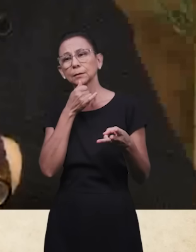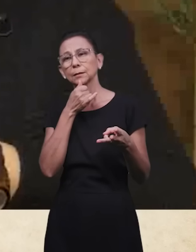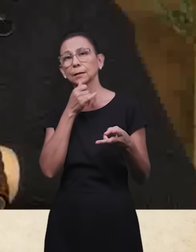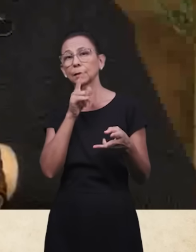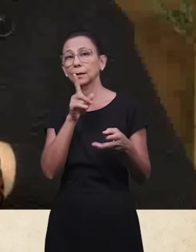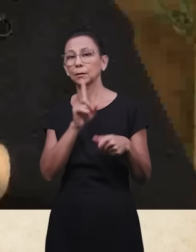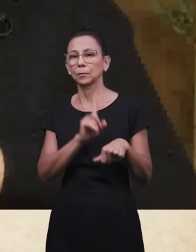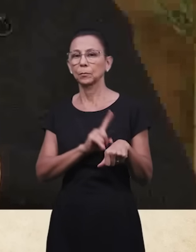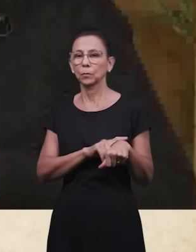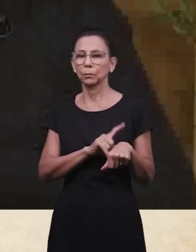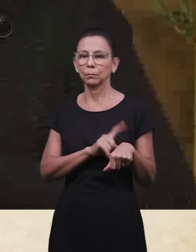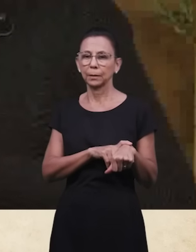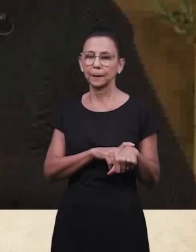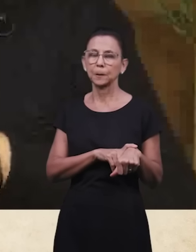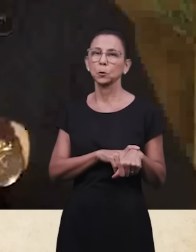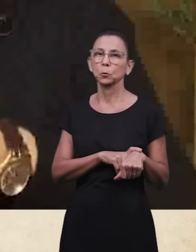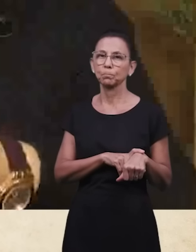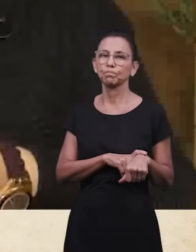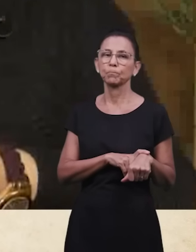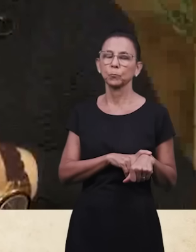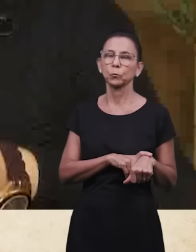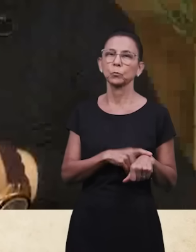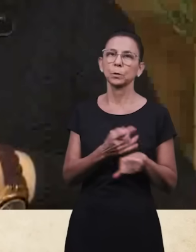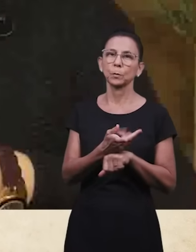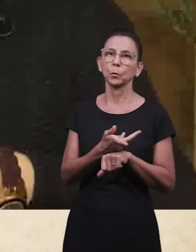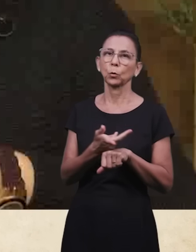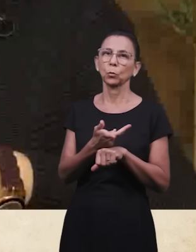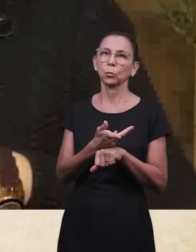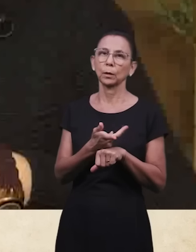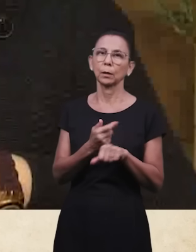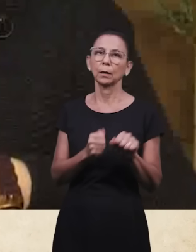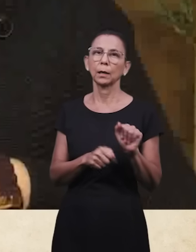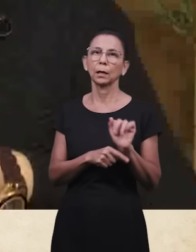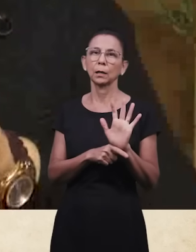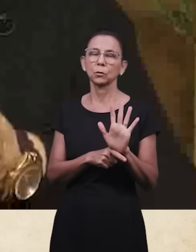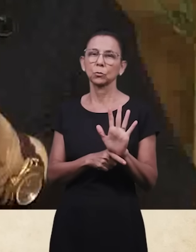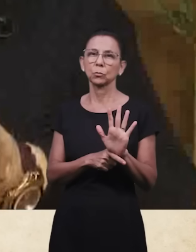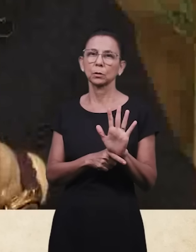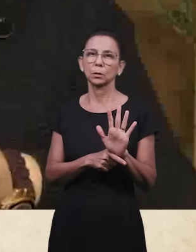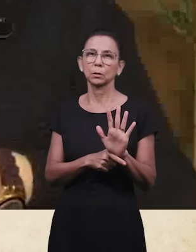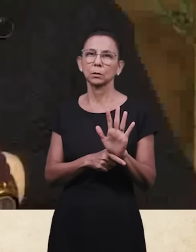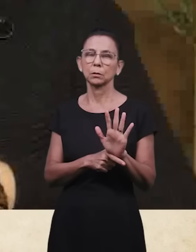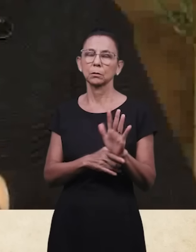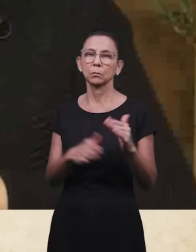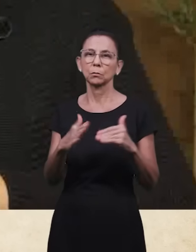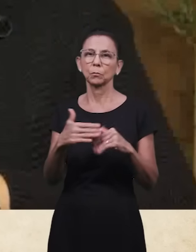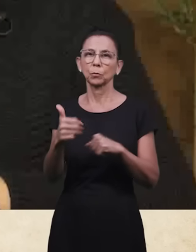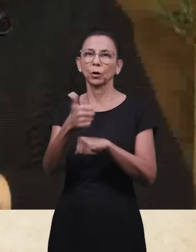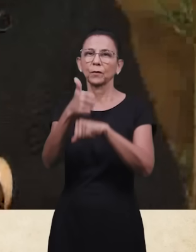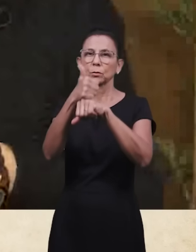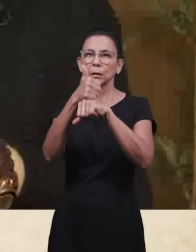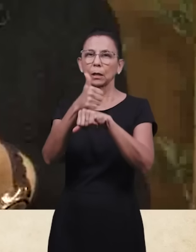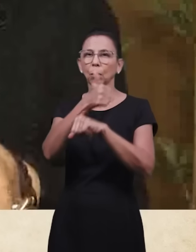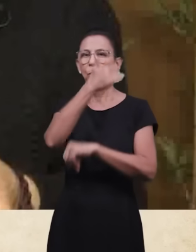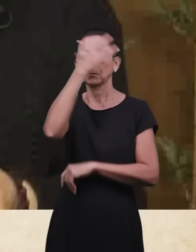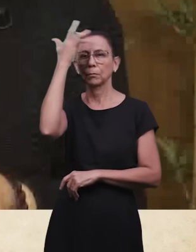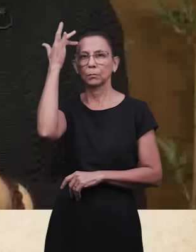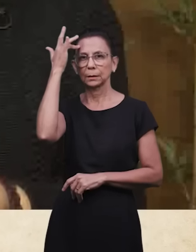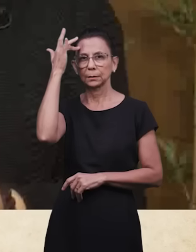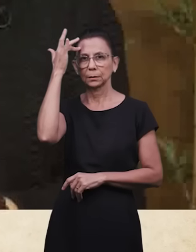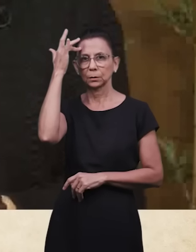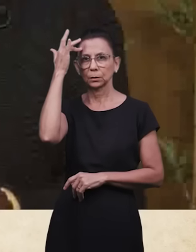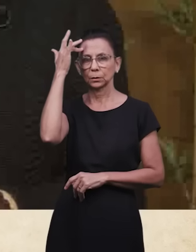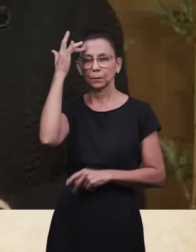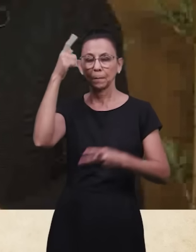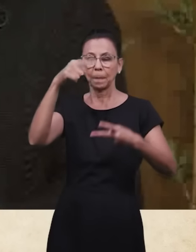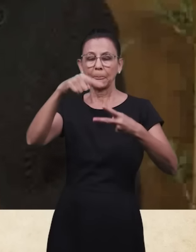momento, é hora de você buscar uma outra alternativa, uma ajuda profissional. Em ambos os